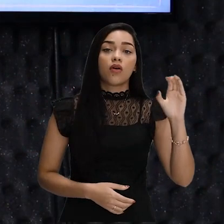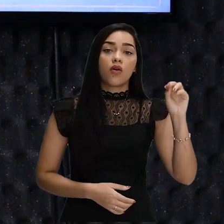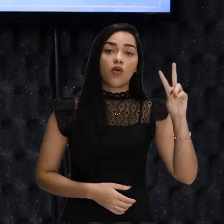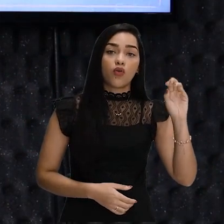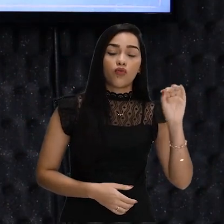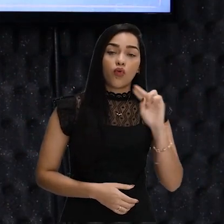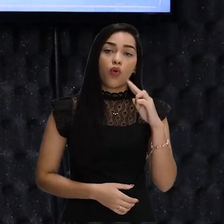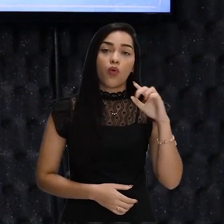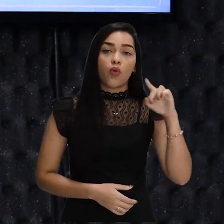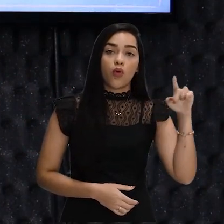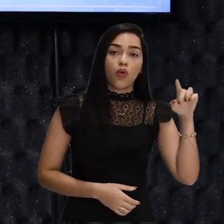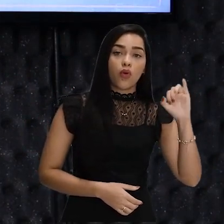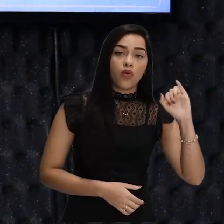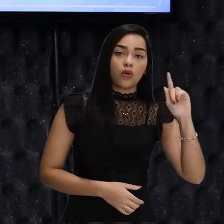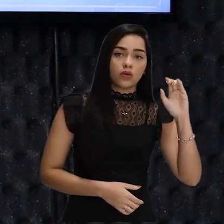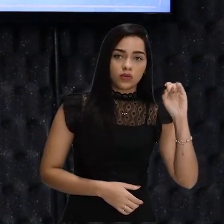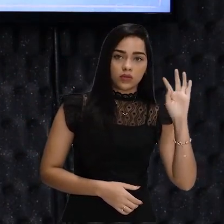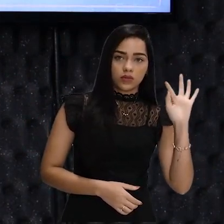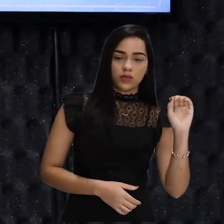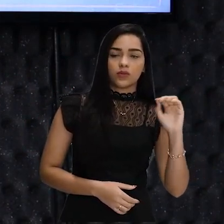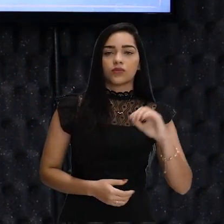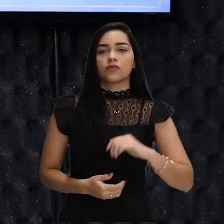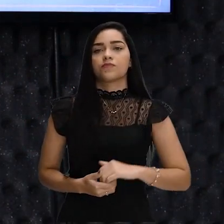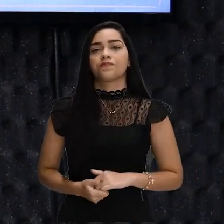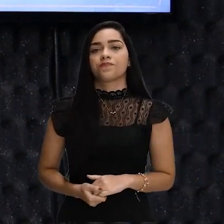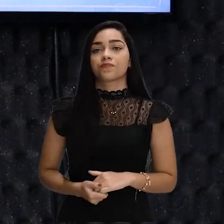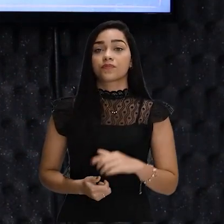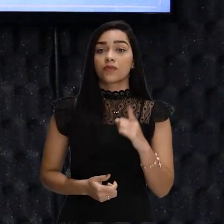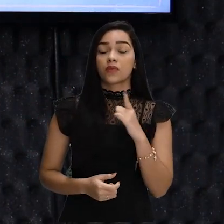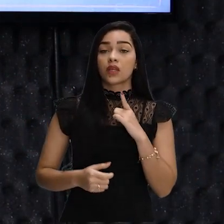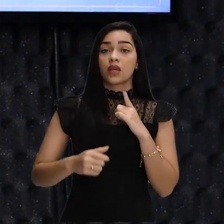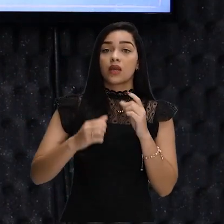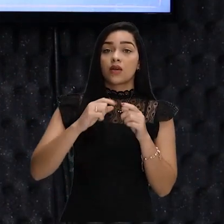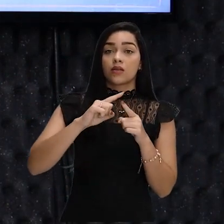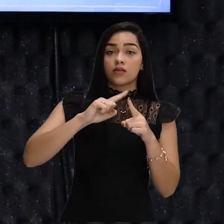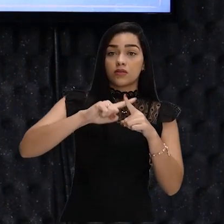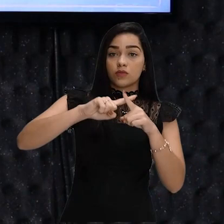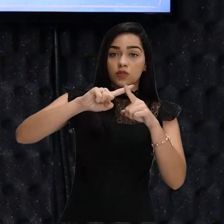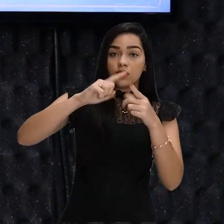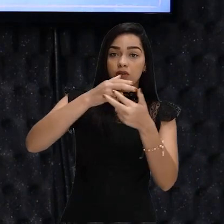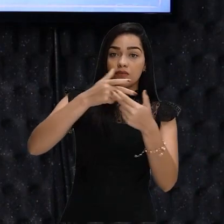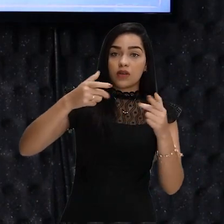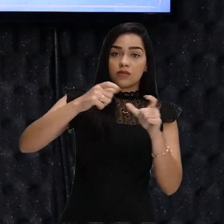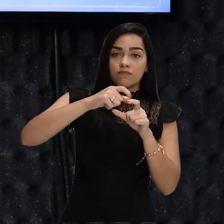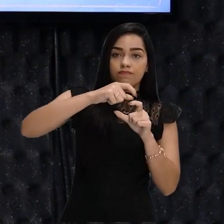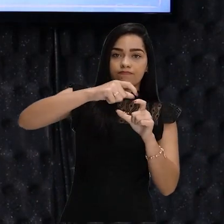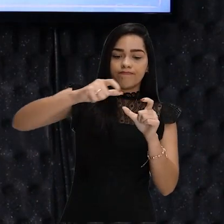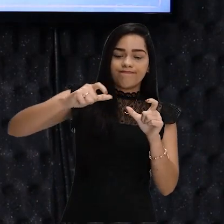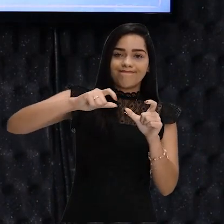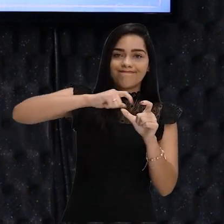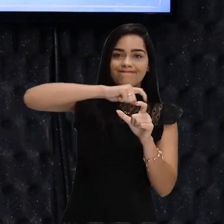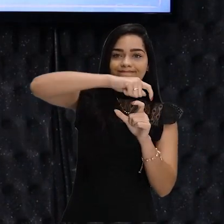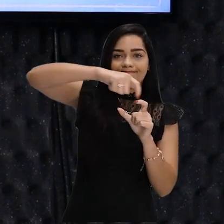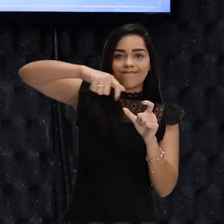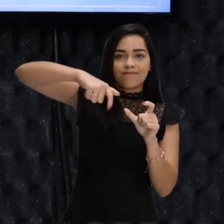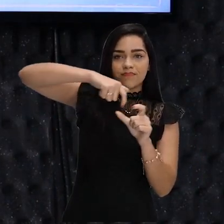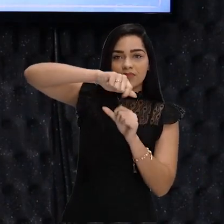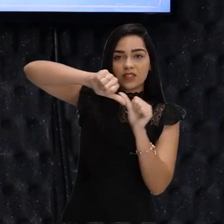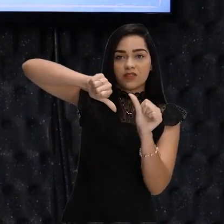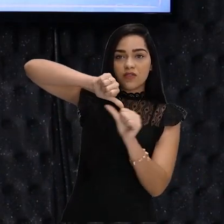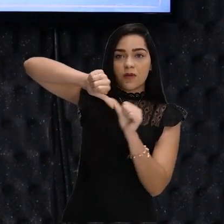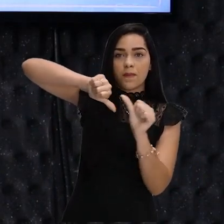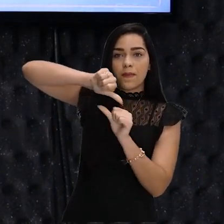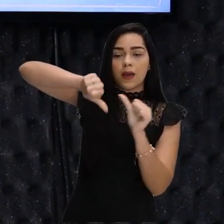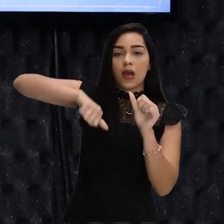ovo ou zigoto. Esse ovo ou zigoto, ele se multiplica várias e várias vezes, até chegar numa etapa em que